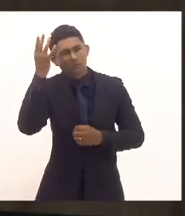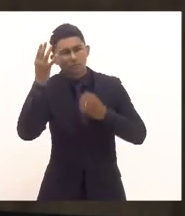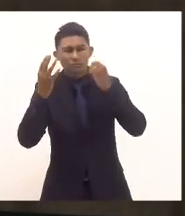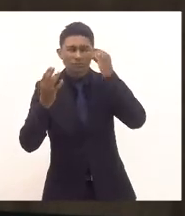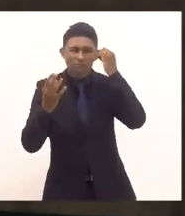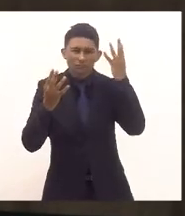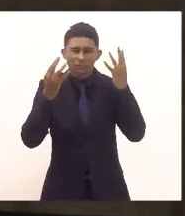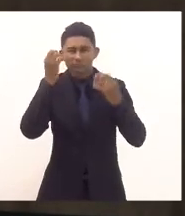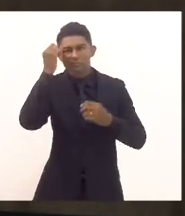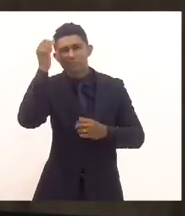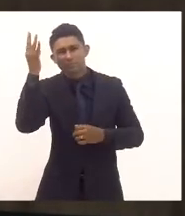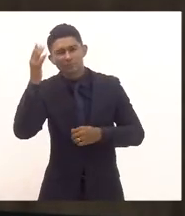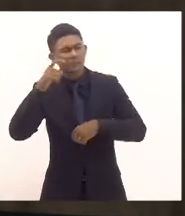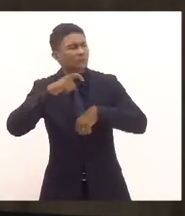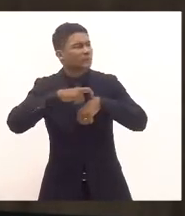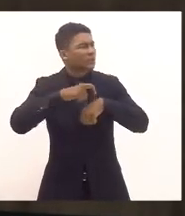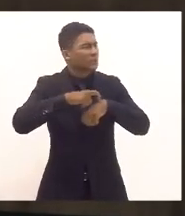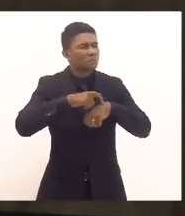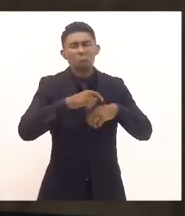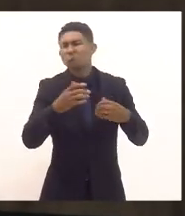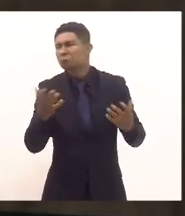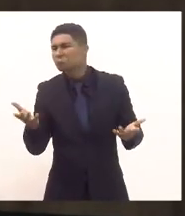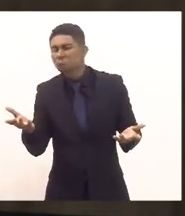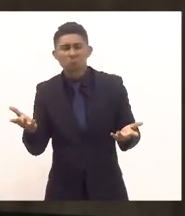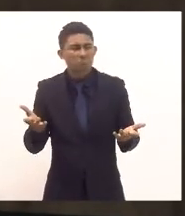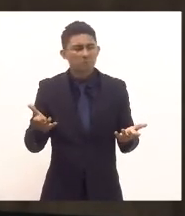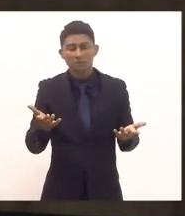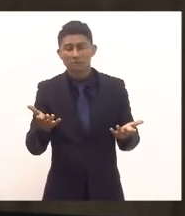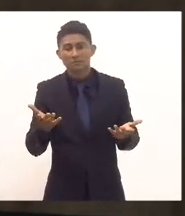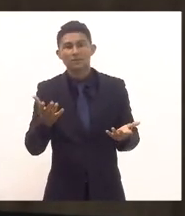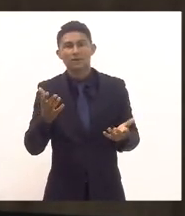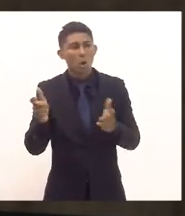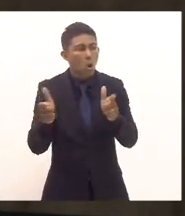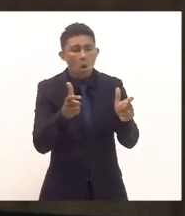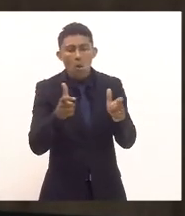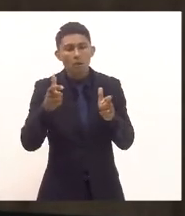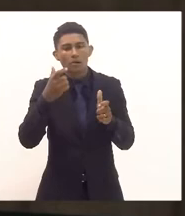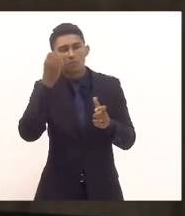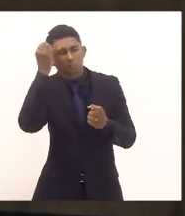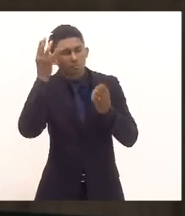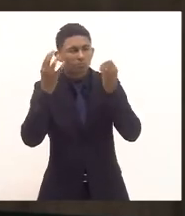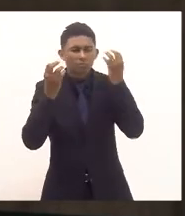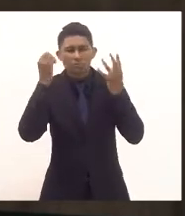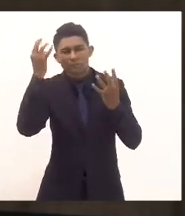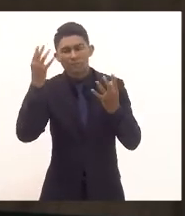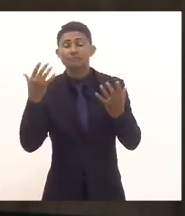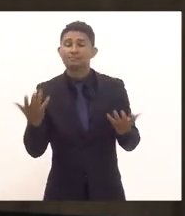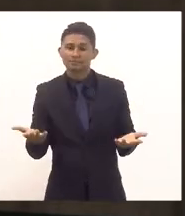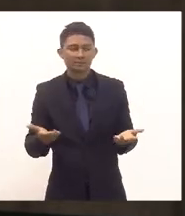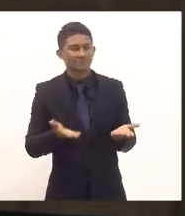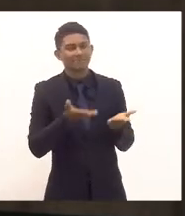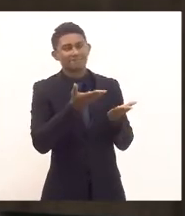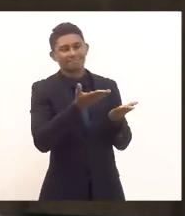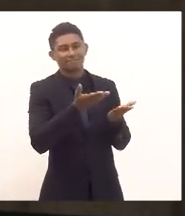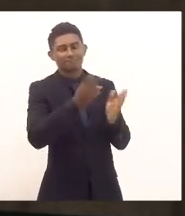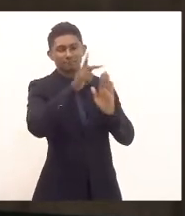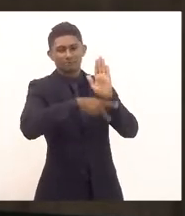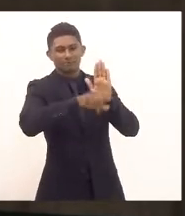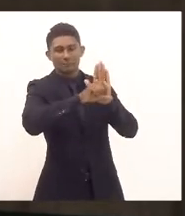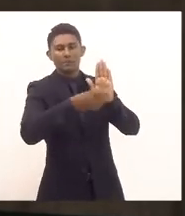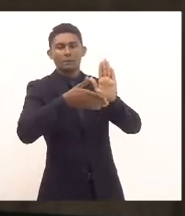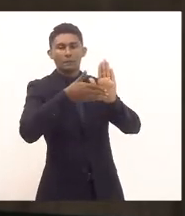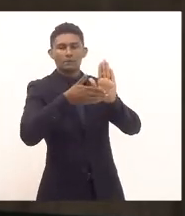temporais enfim espaciais e o macho e o macho canela propõe justamente como centro de referência